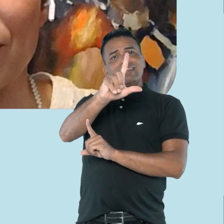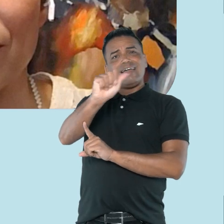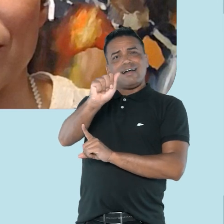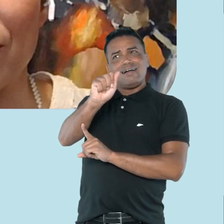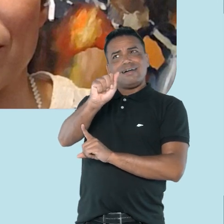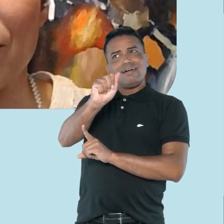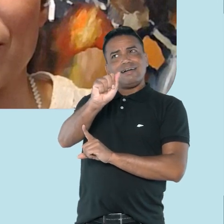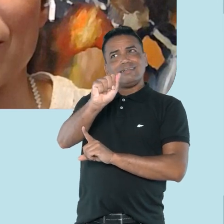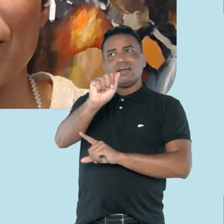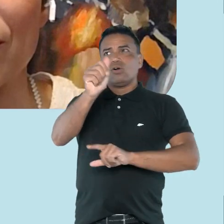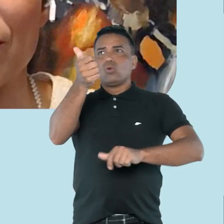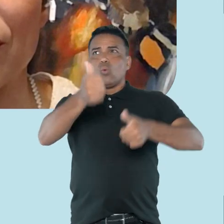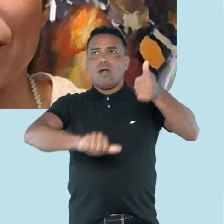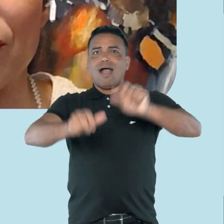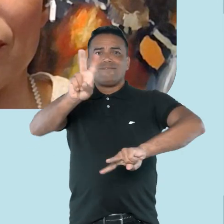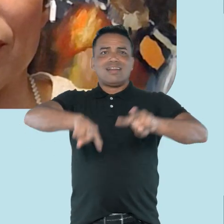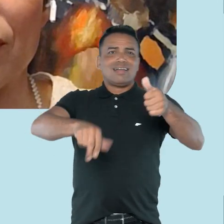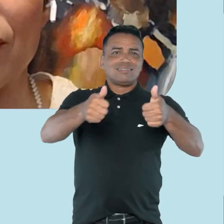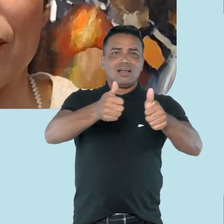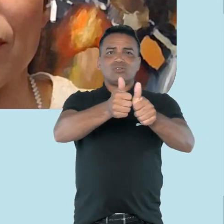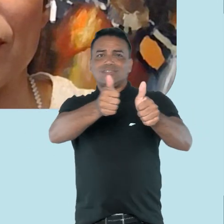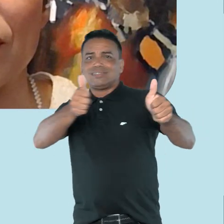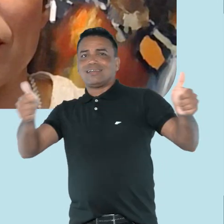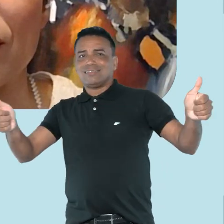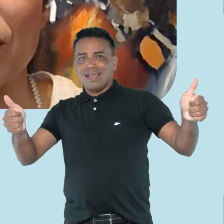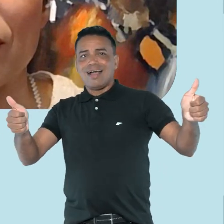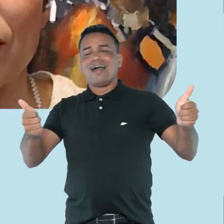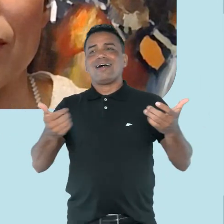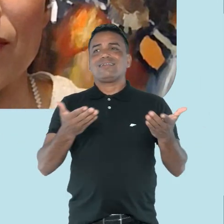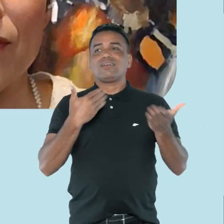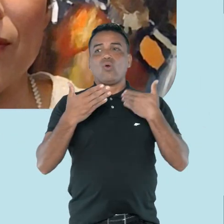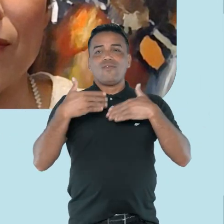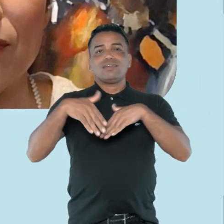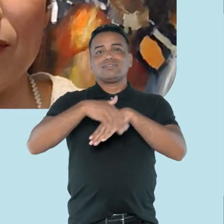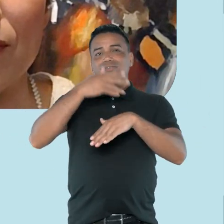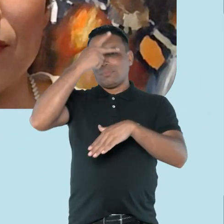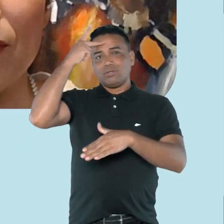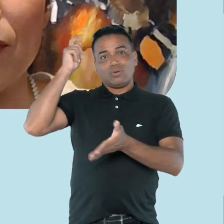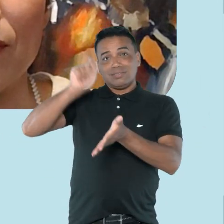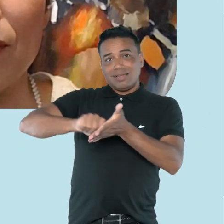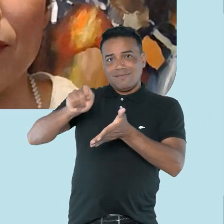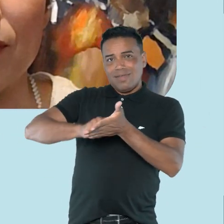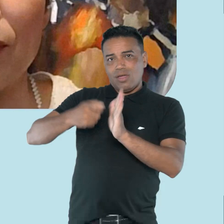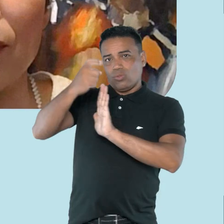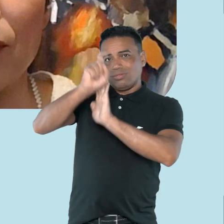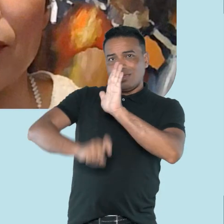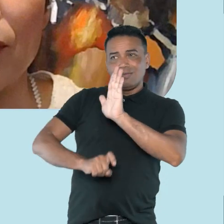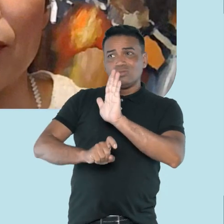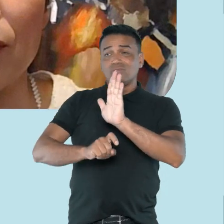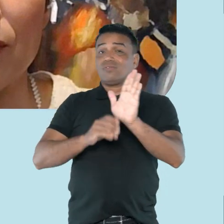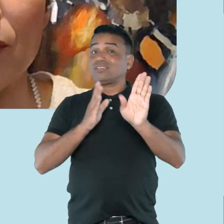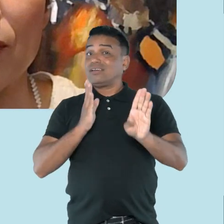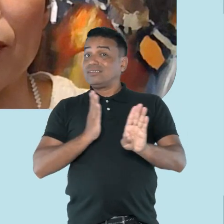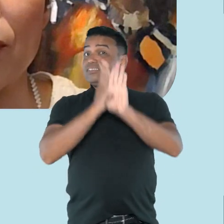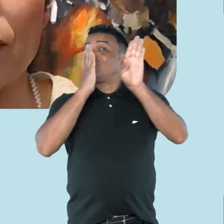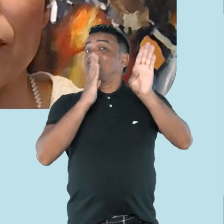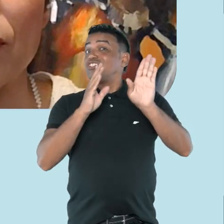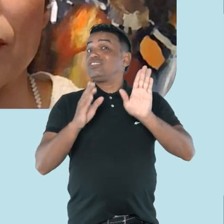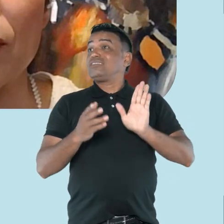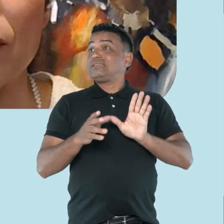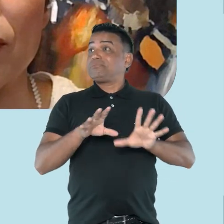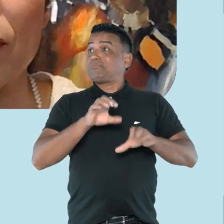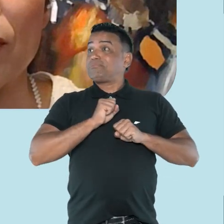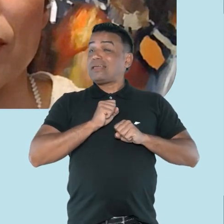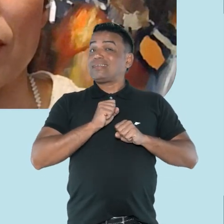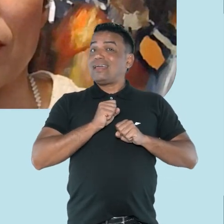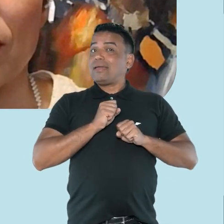encontram, né? Numa avaliação agora distanciada, conversando com a autora. aonde você se identifica mais e aonde